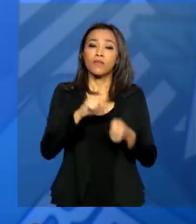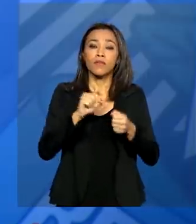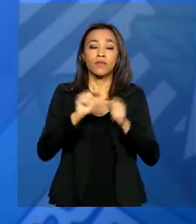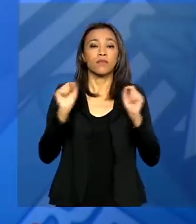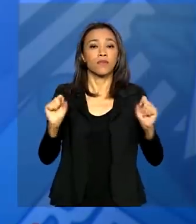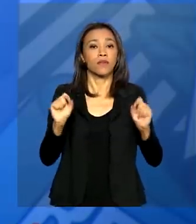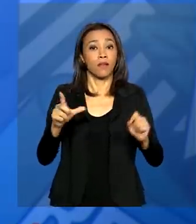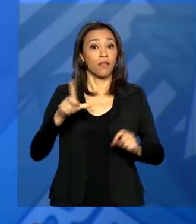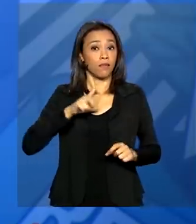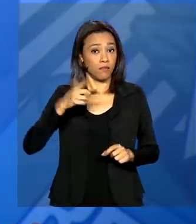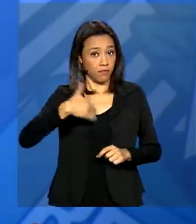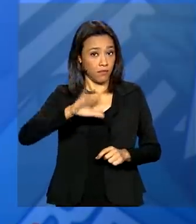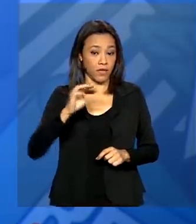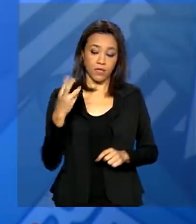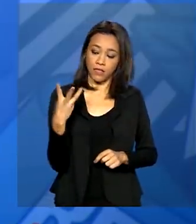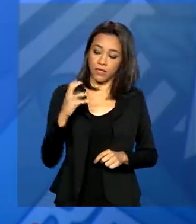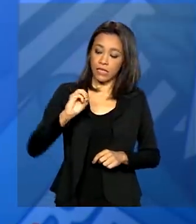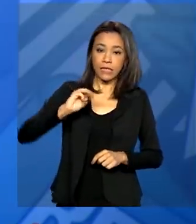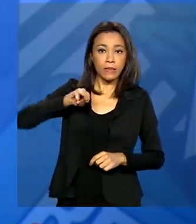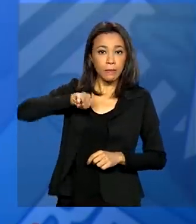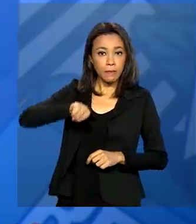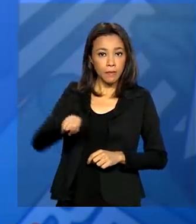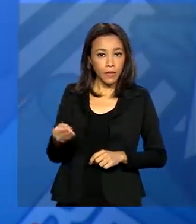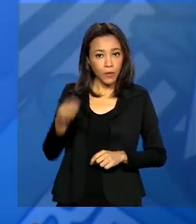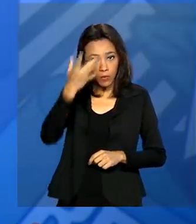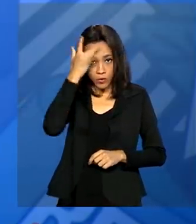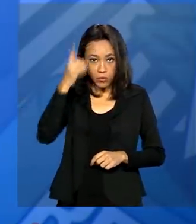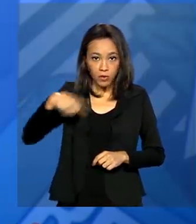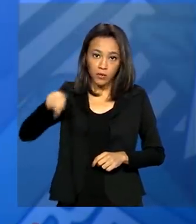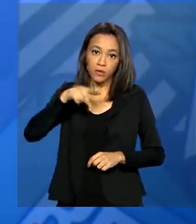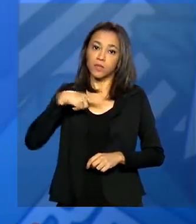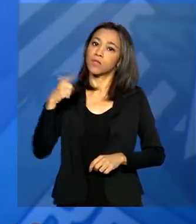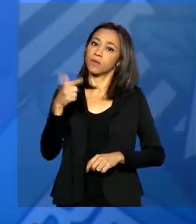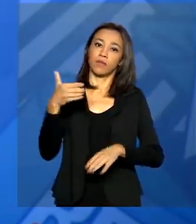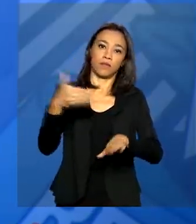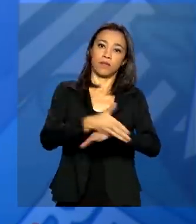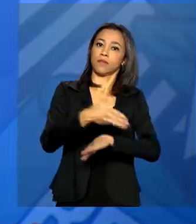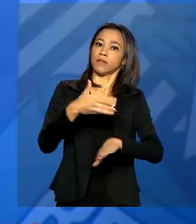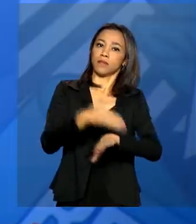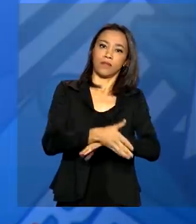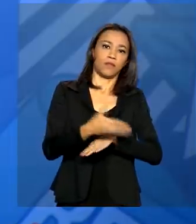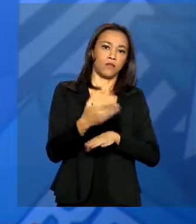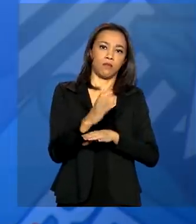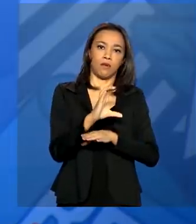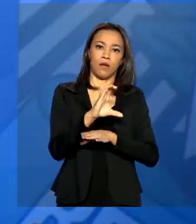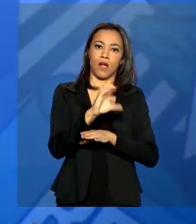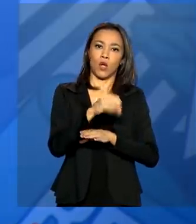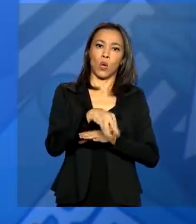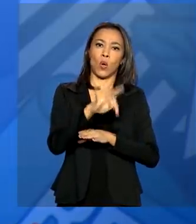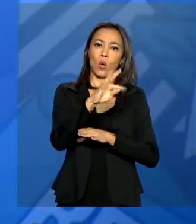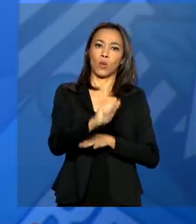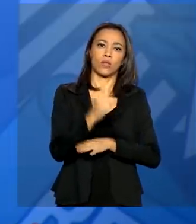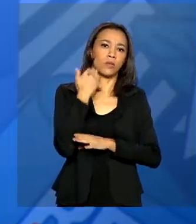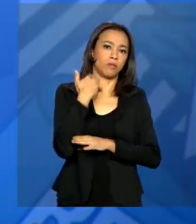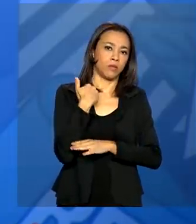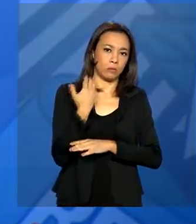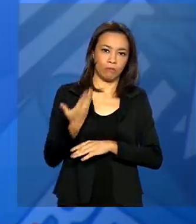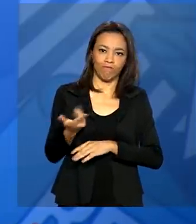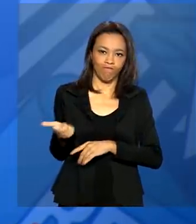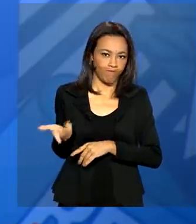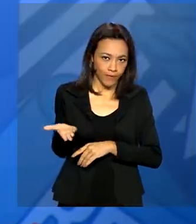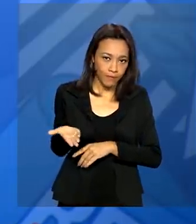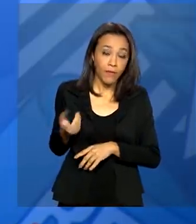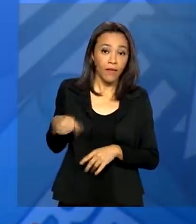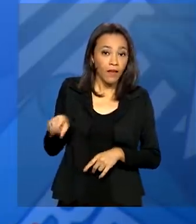mais de 30 milhões de brasileiros sem acesso a nenhum tipo de conta. Normalmente, essas pessoas